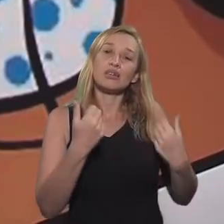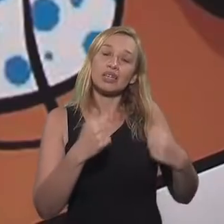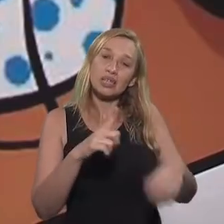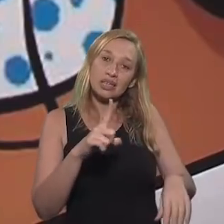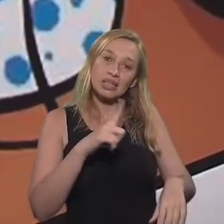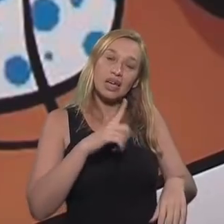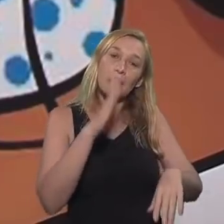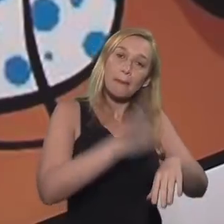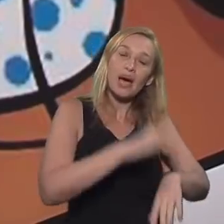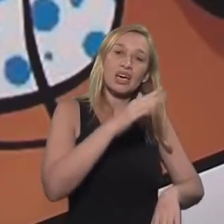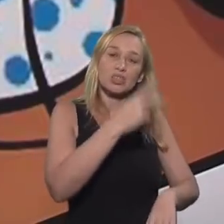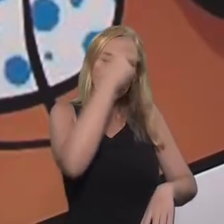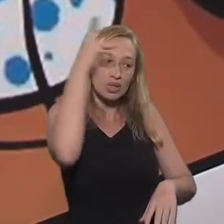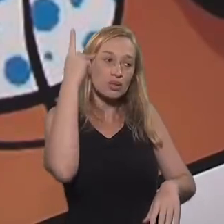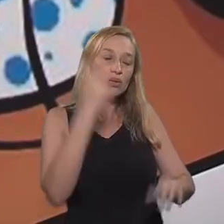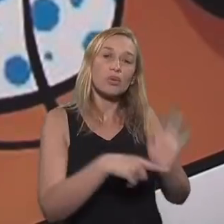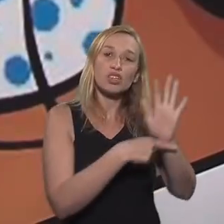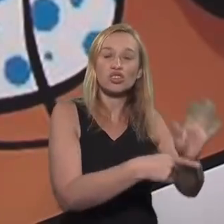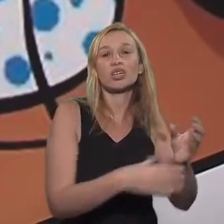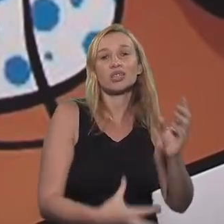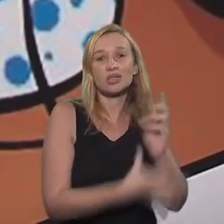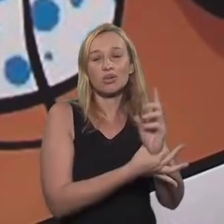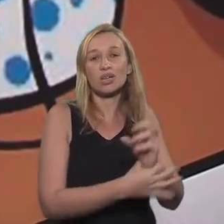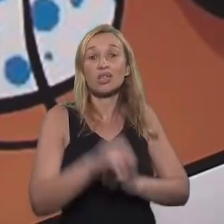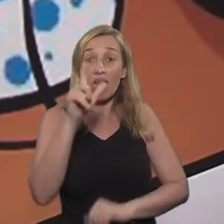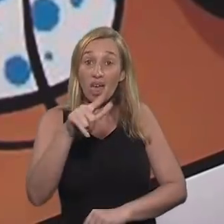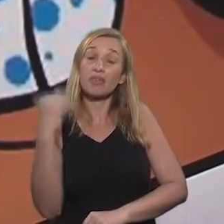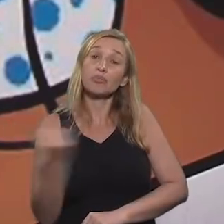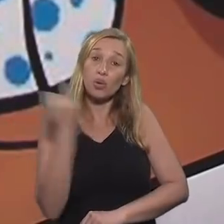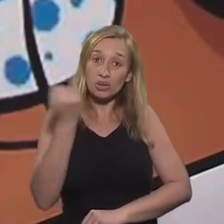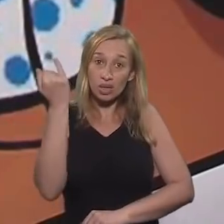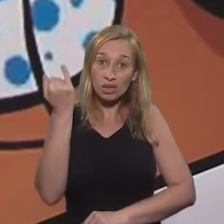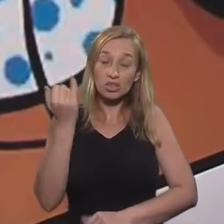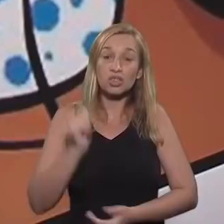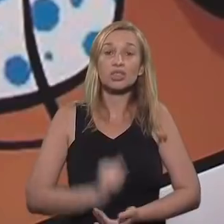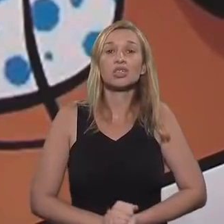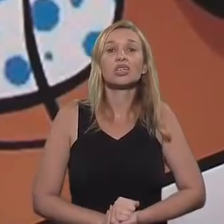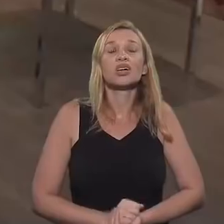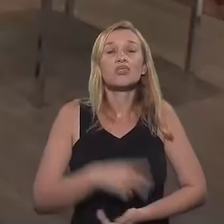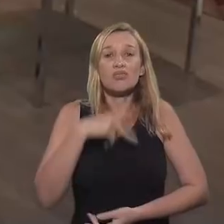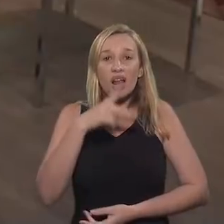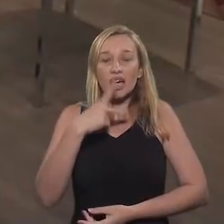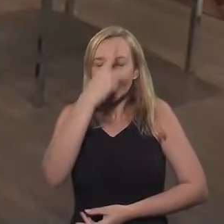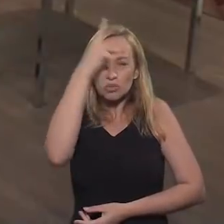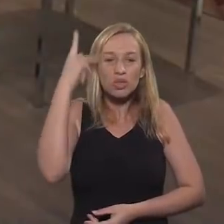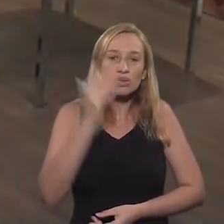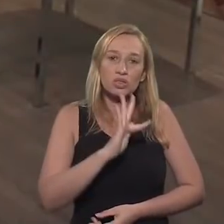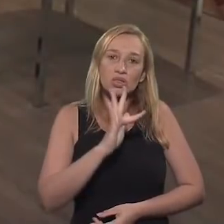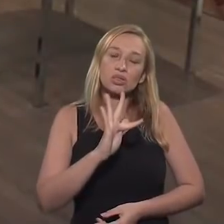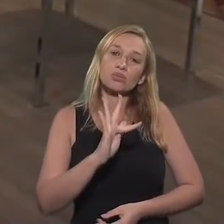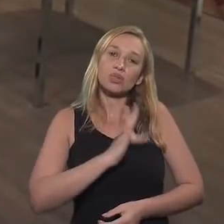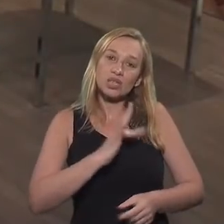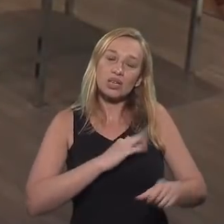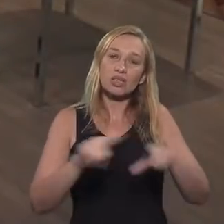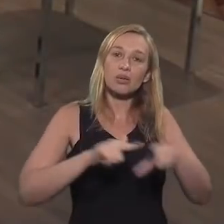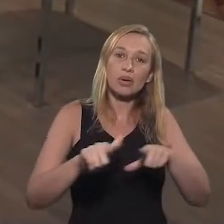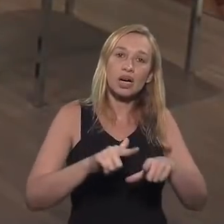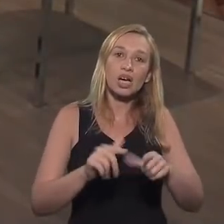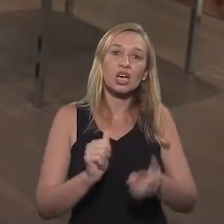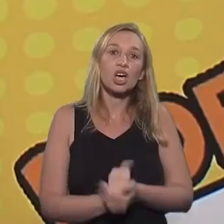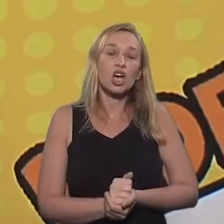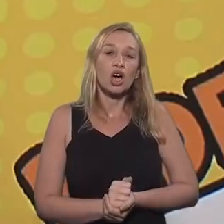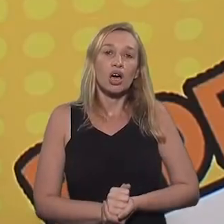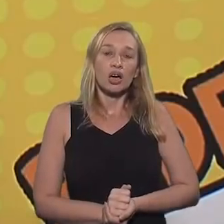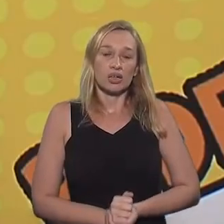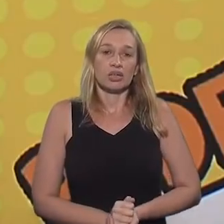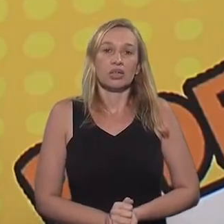mais efetivo nas ruas, trabalhando em prol da sociedade, da segurança, né? É importante falar da questão do efetivo, porque muito se fala que a gente